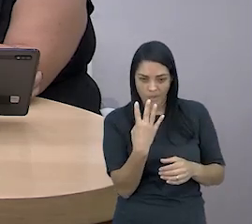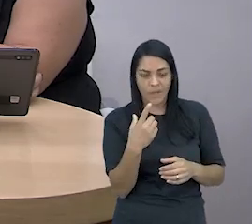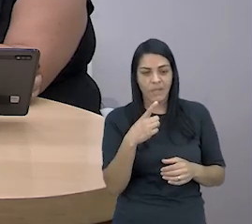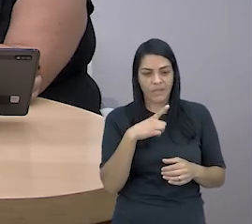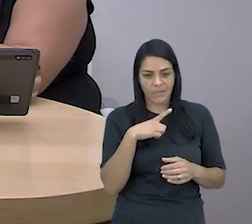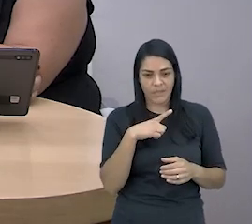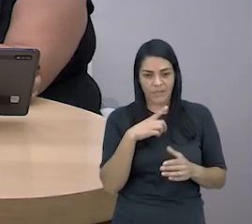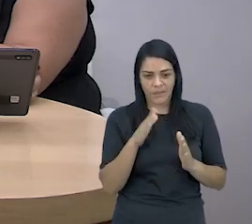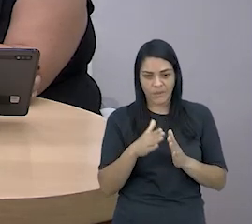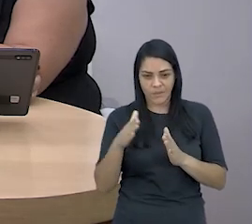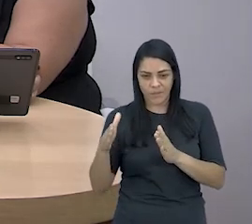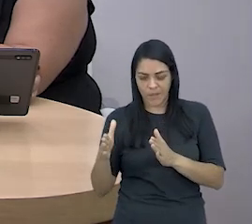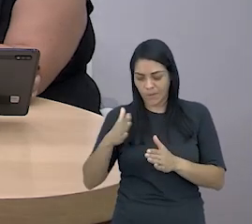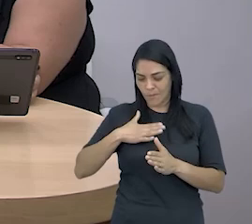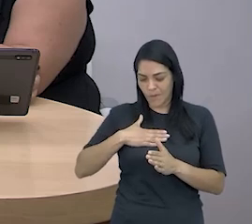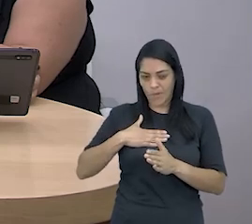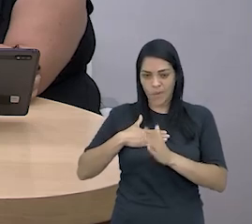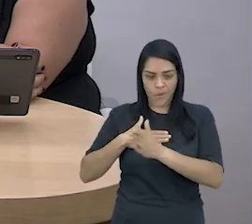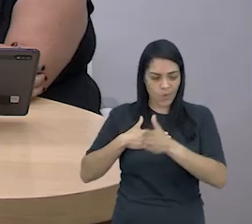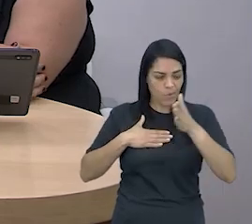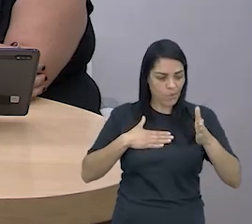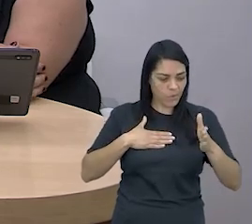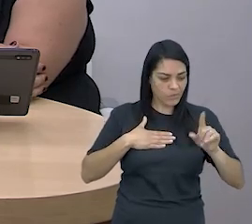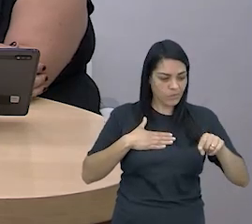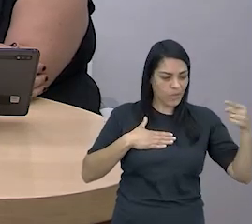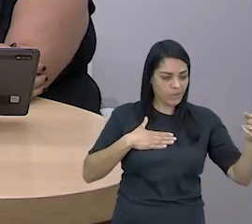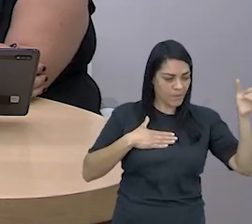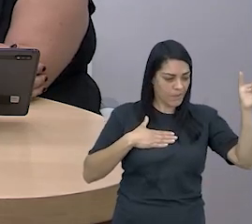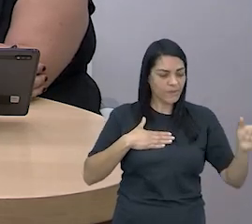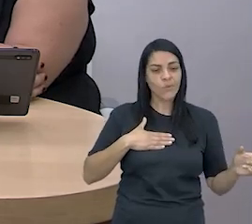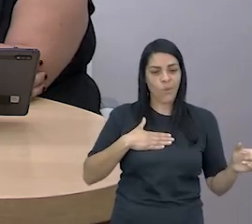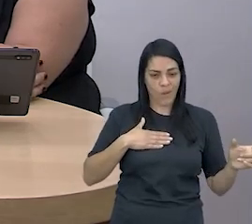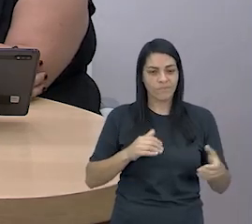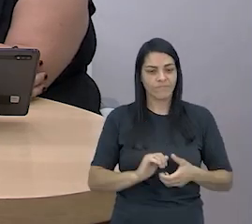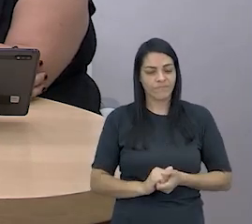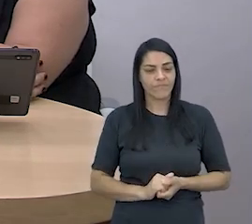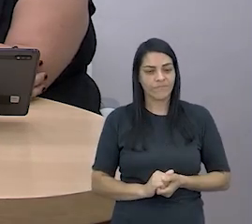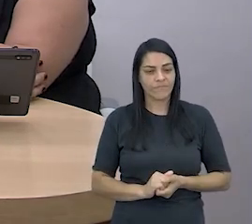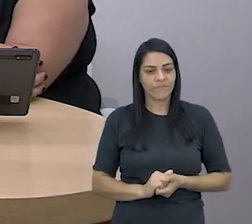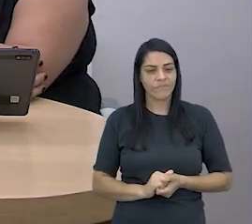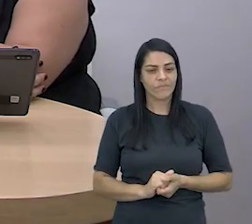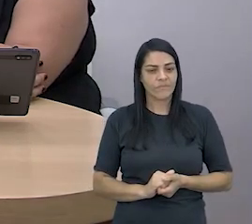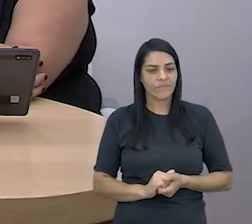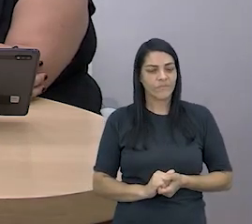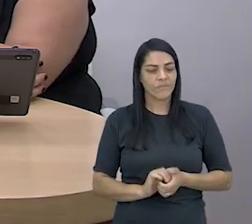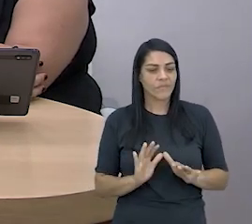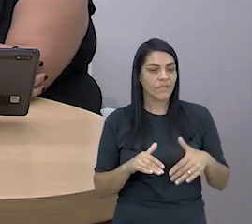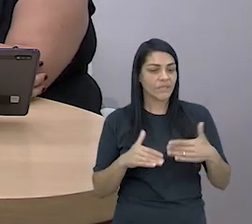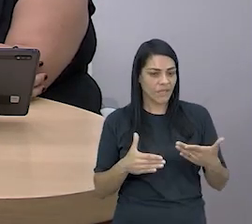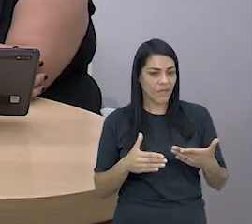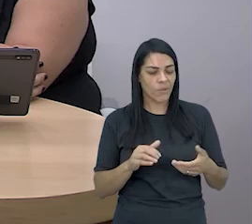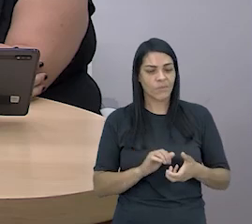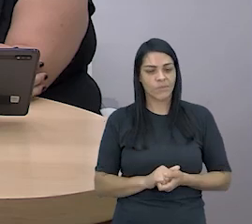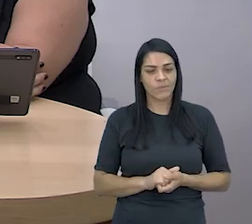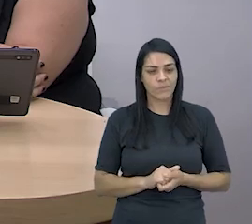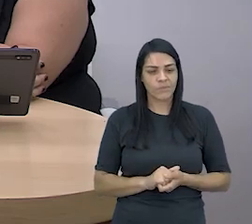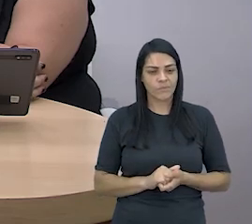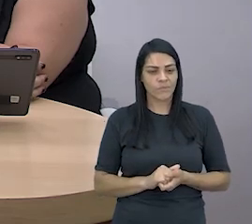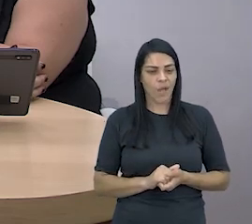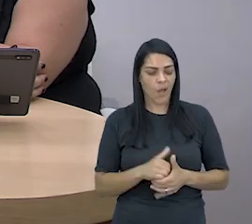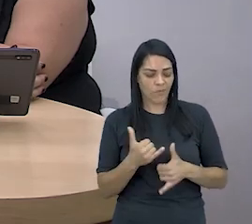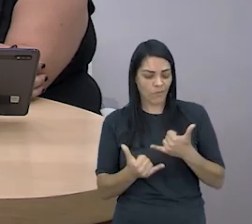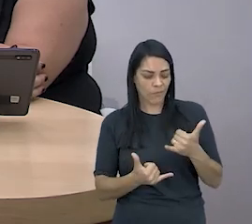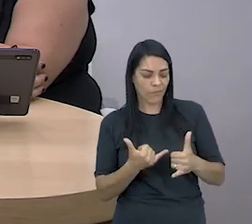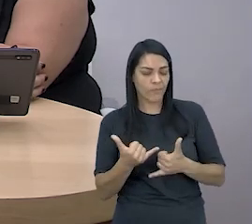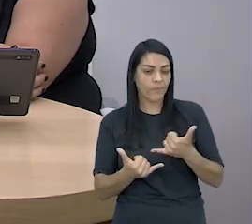lado que vai ser meu e um lado que vai ser da Ivandra, por exemplo, né? Então, conforme eu vou